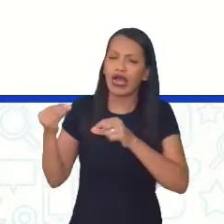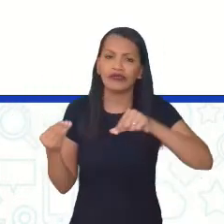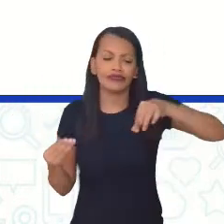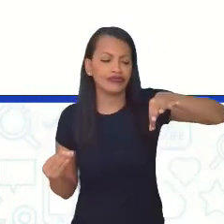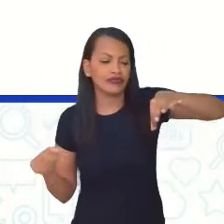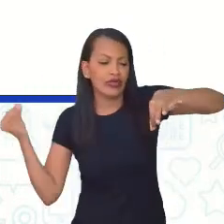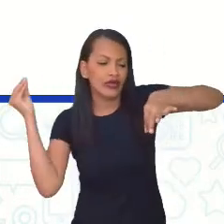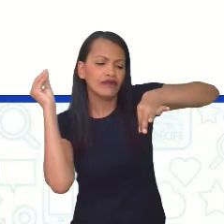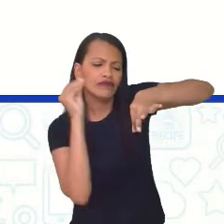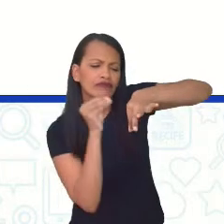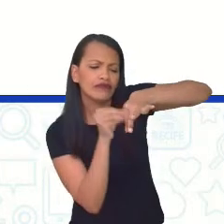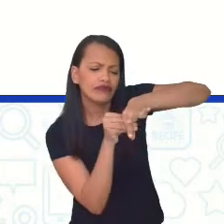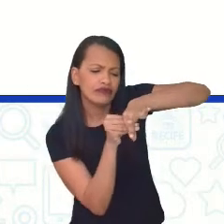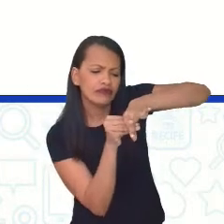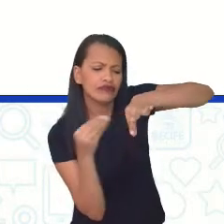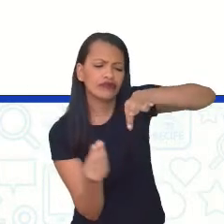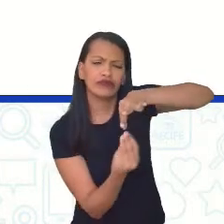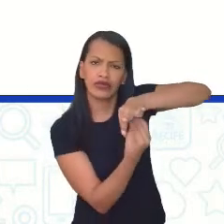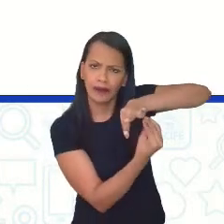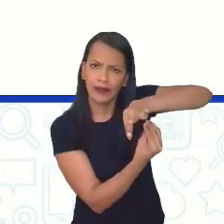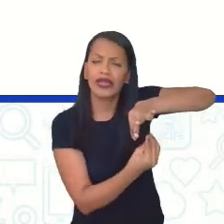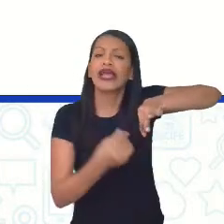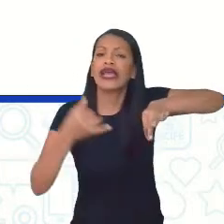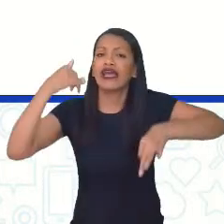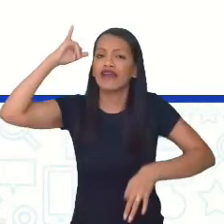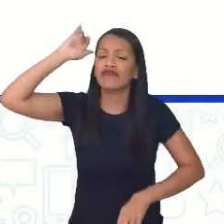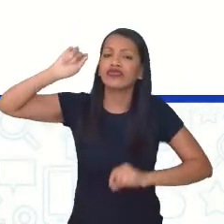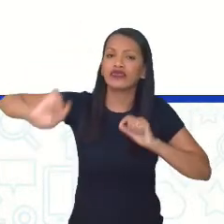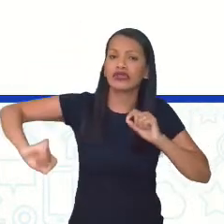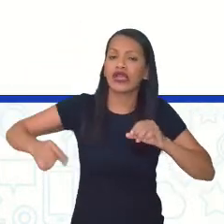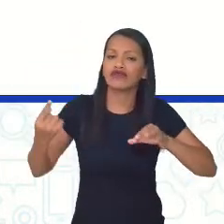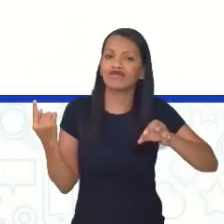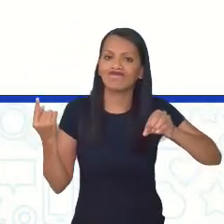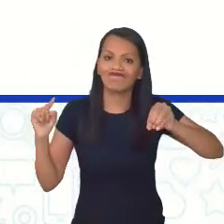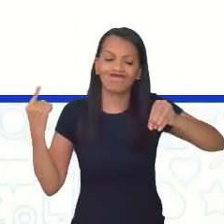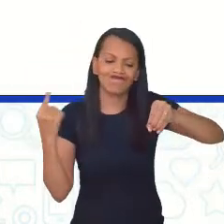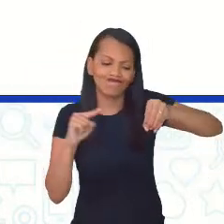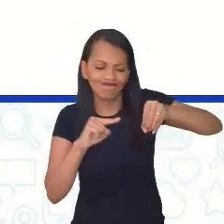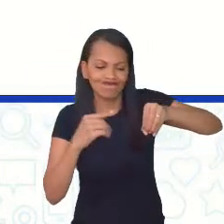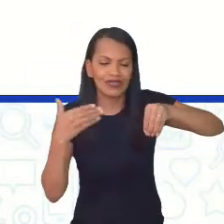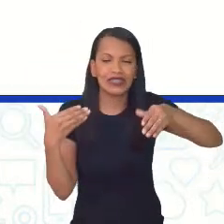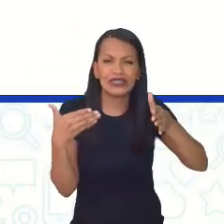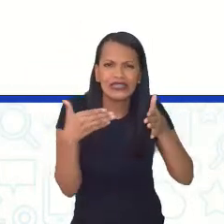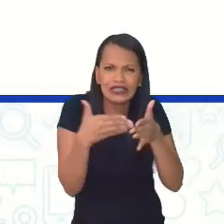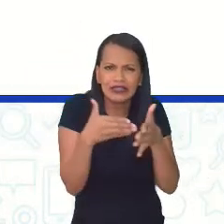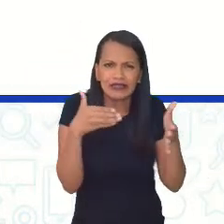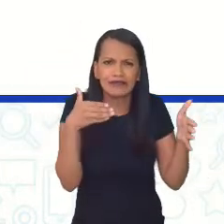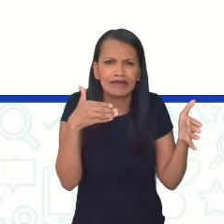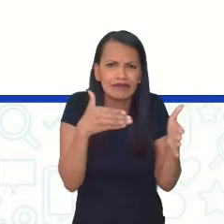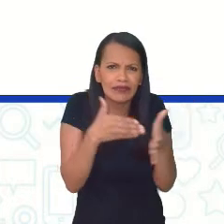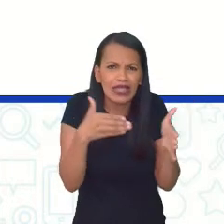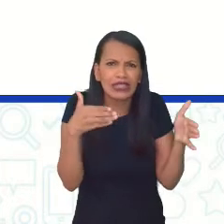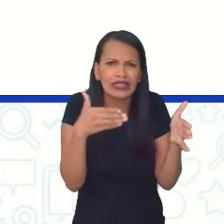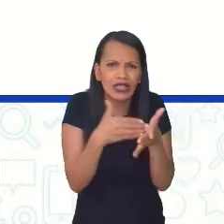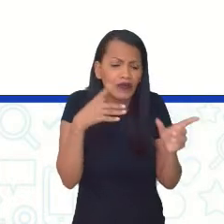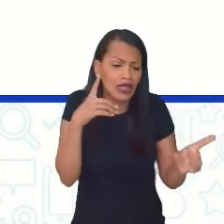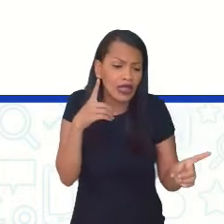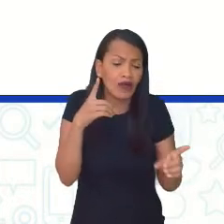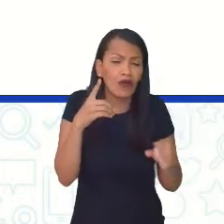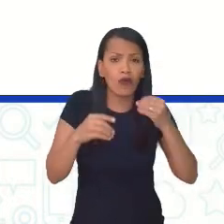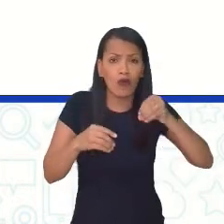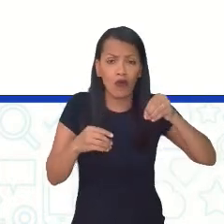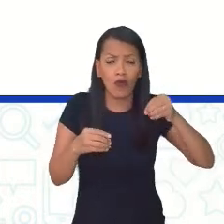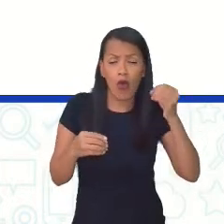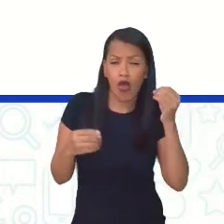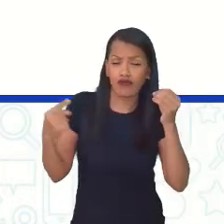dos espermatozoides. Então, esses métodos que estamos vendo aí vai impedir realmente o encontro do óvulo com